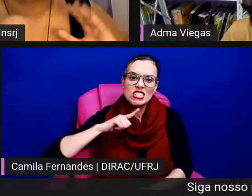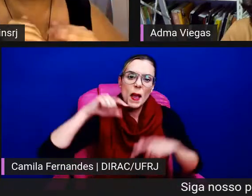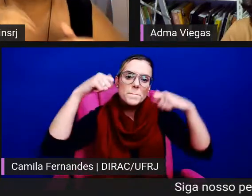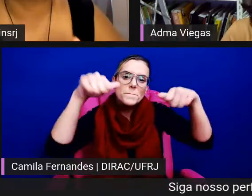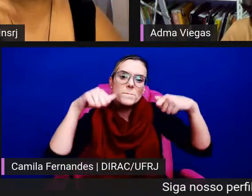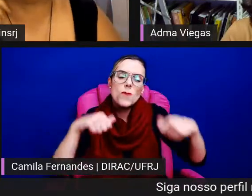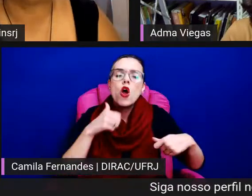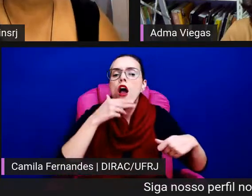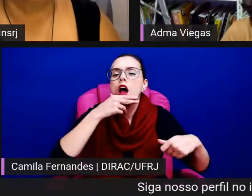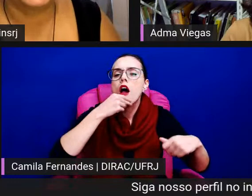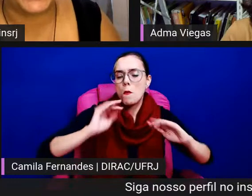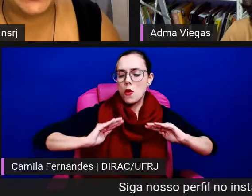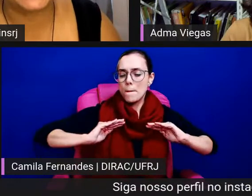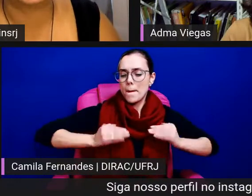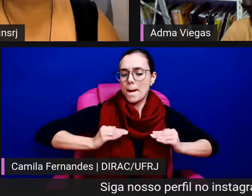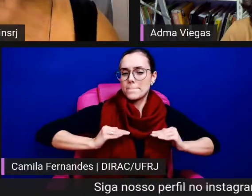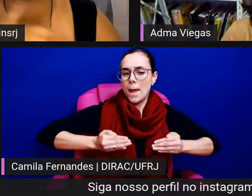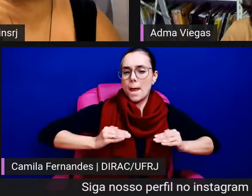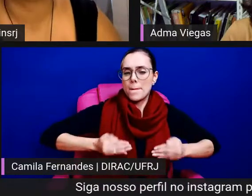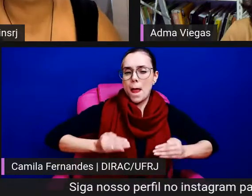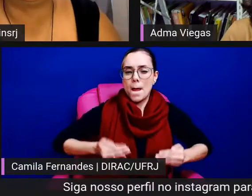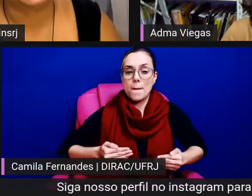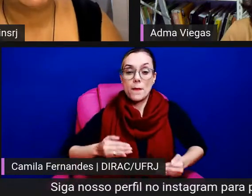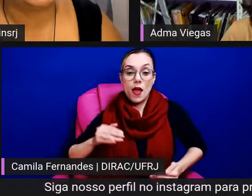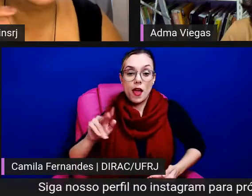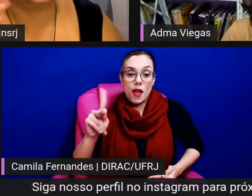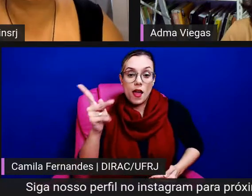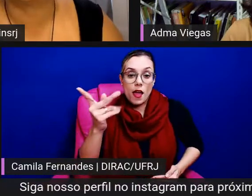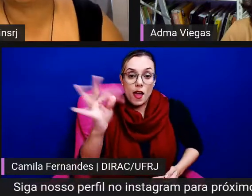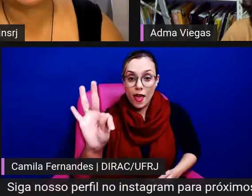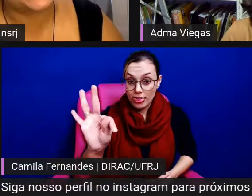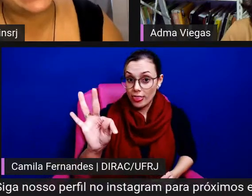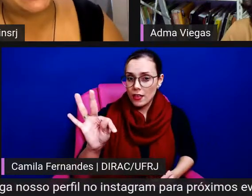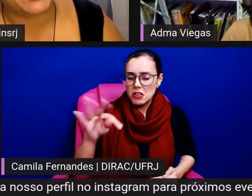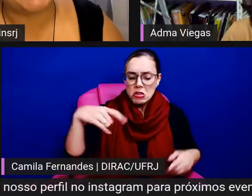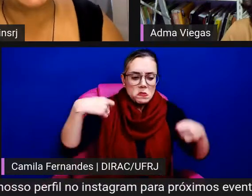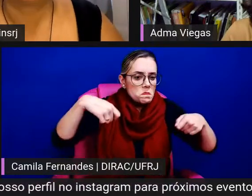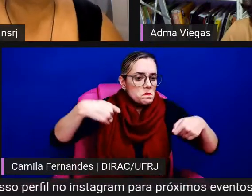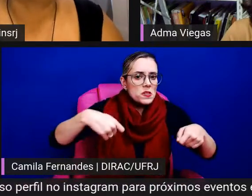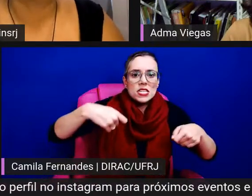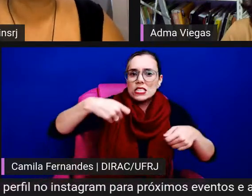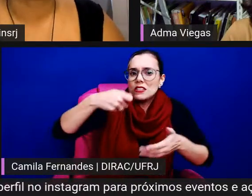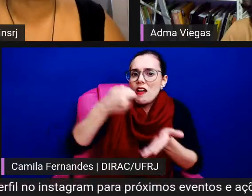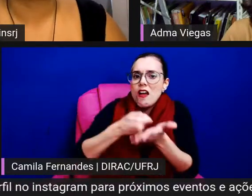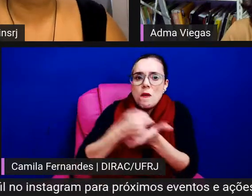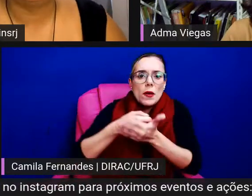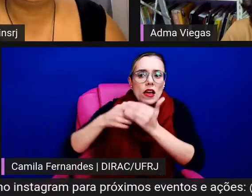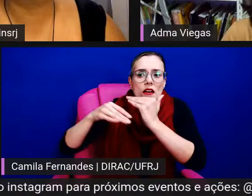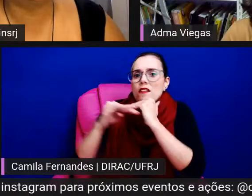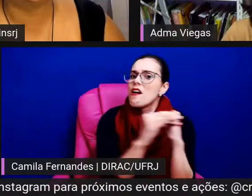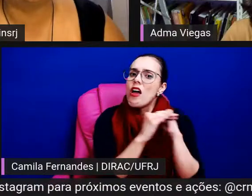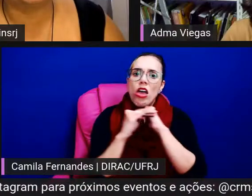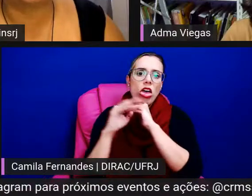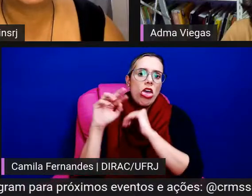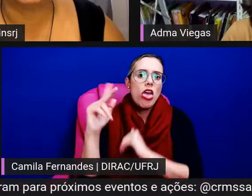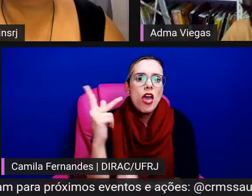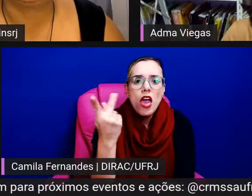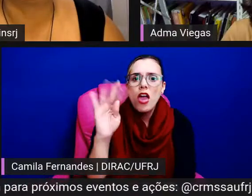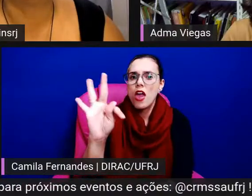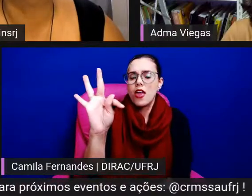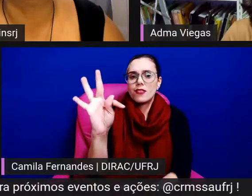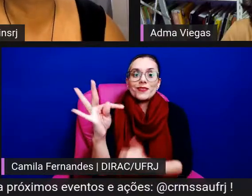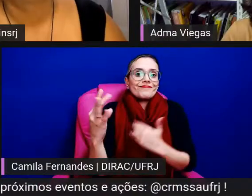guarda-roupa, aquela coisa compulsória de que você realmente precisa ser uma pessoa heteronormativa. E a gente, quando vê os